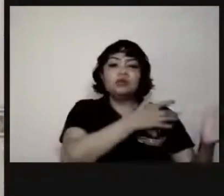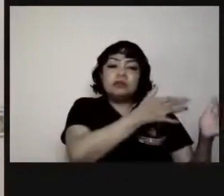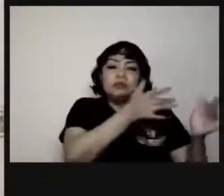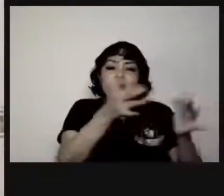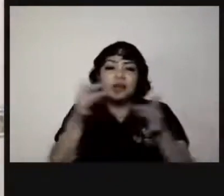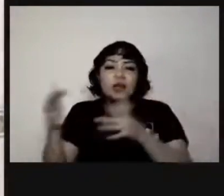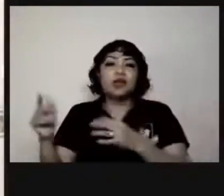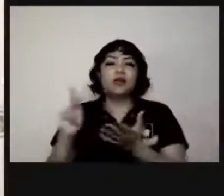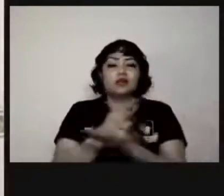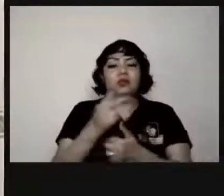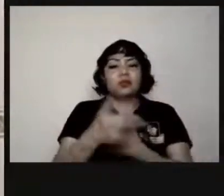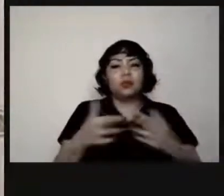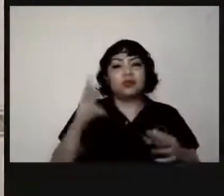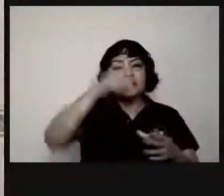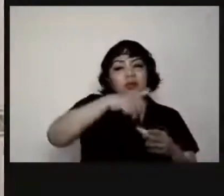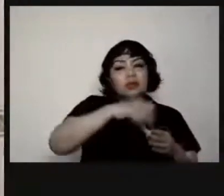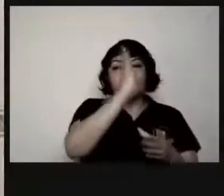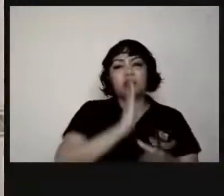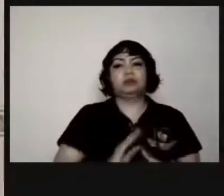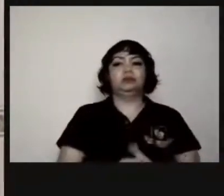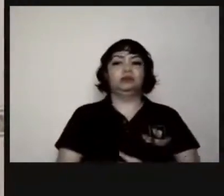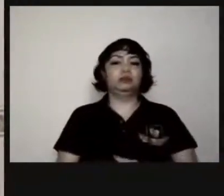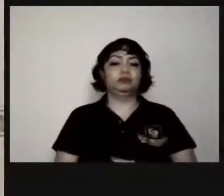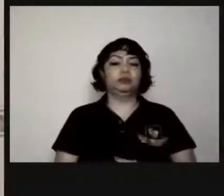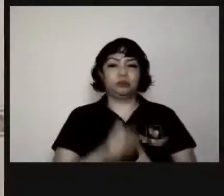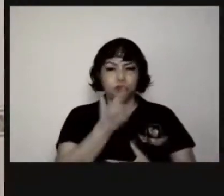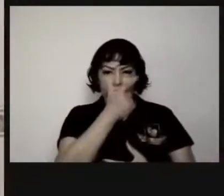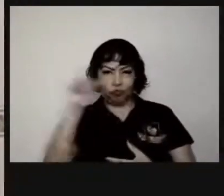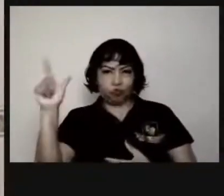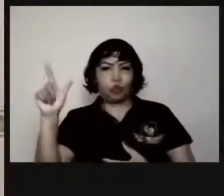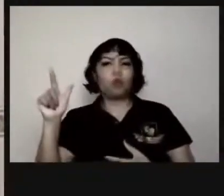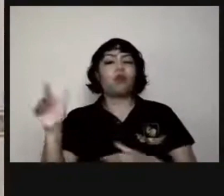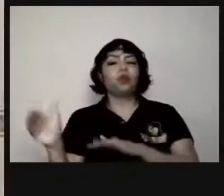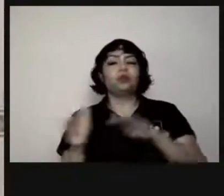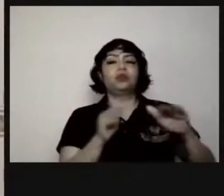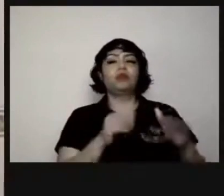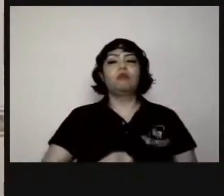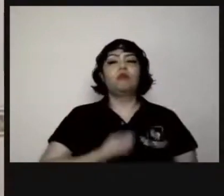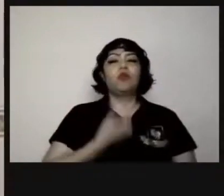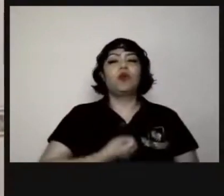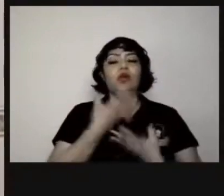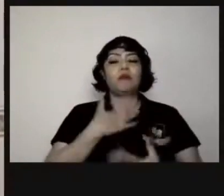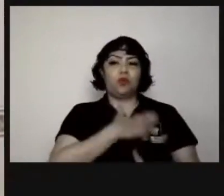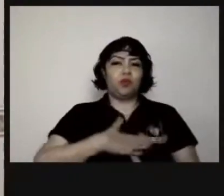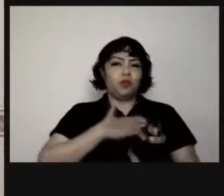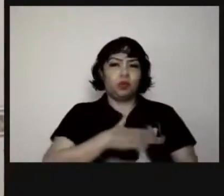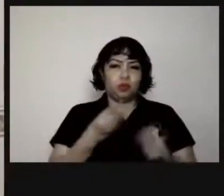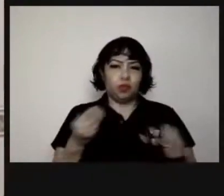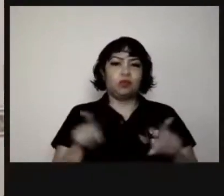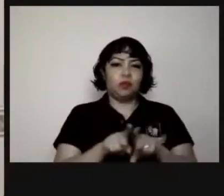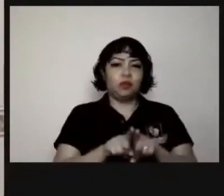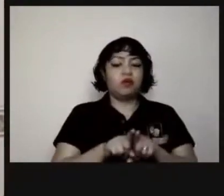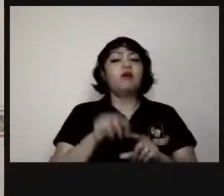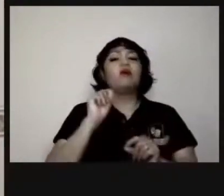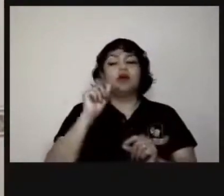acontecendo aqui no Brasil. Um outro poema que eu gostei muito foi a pessoa